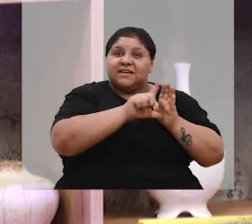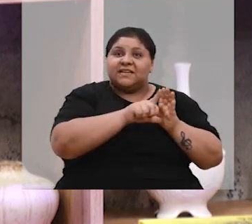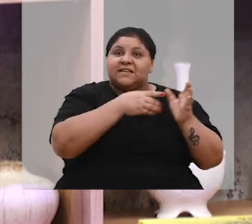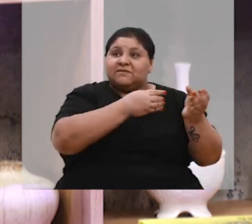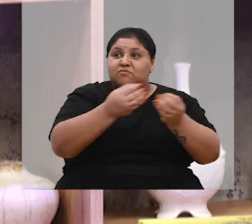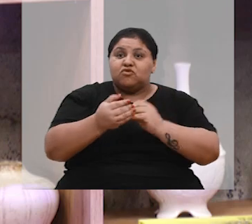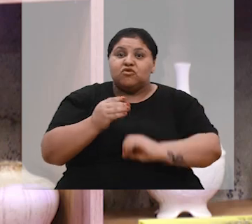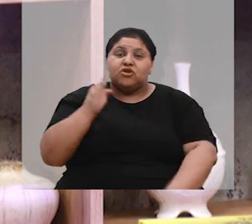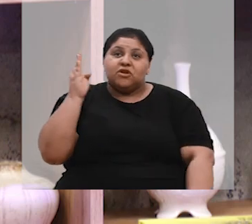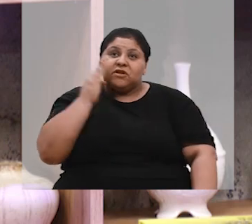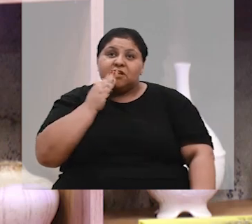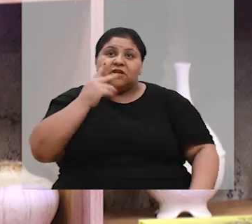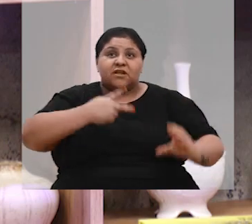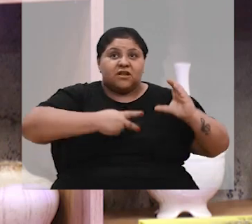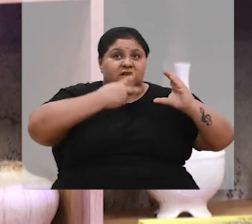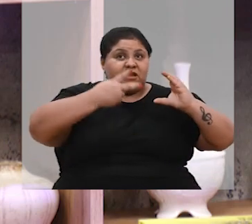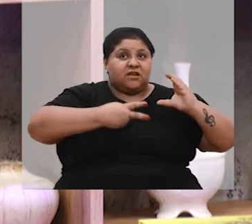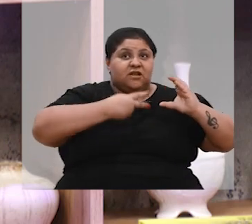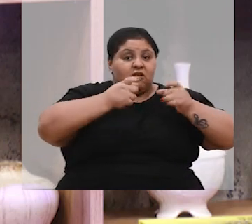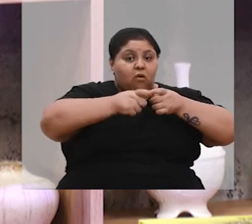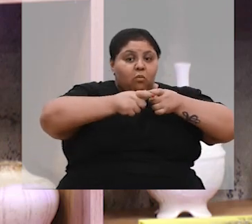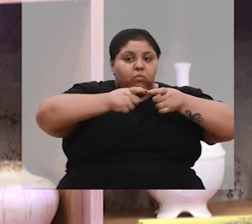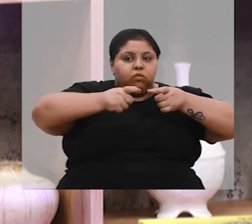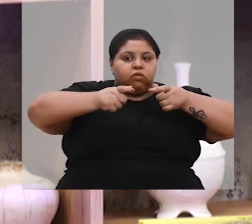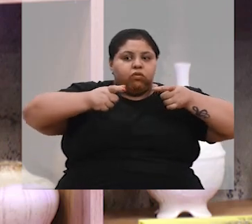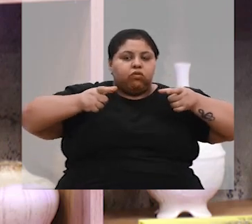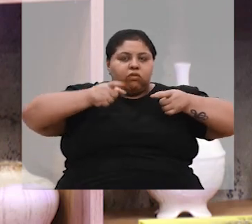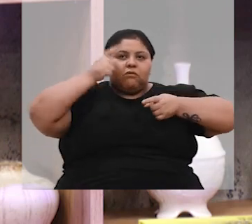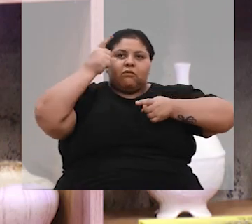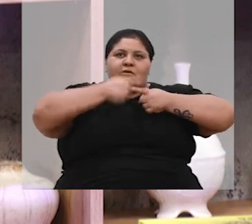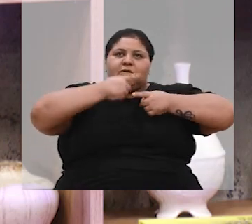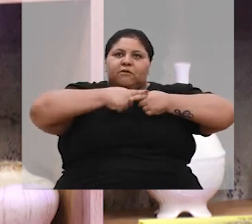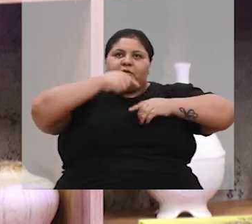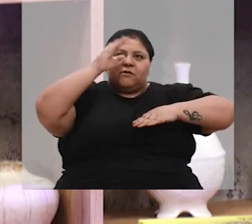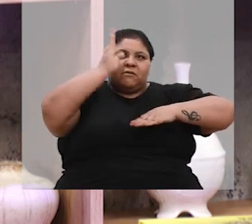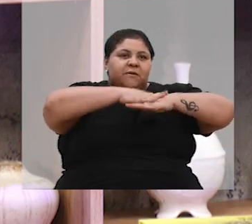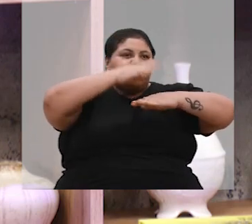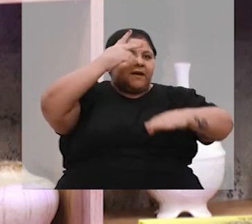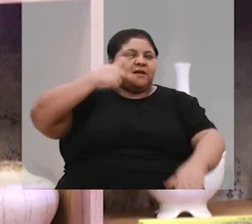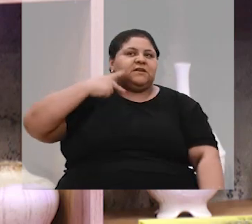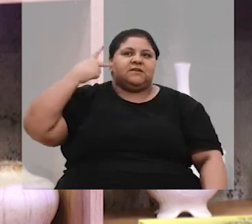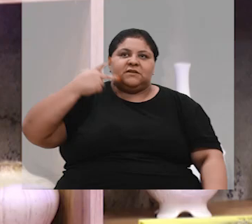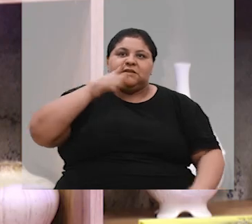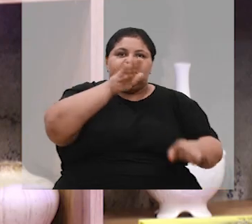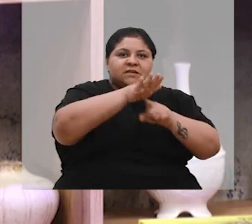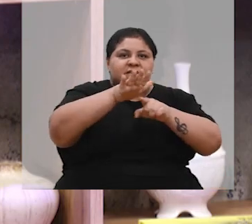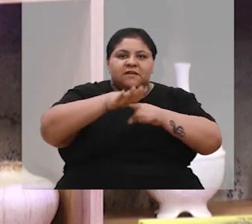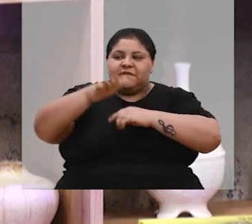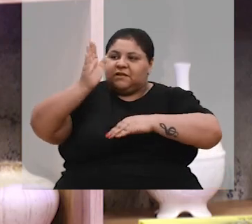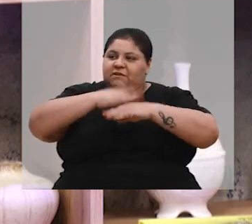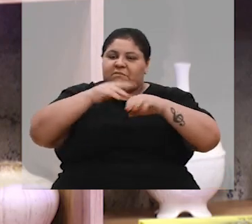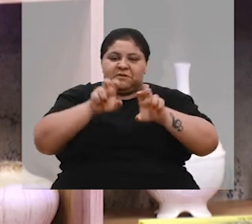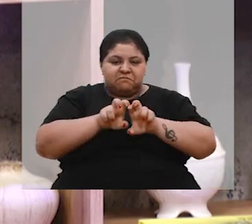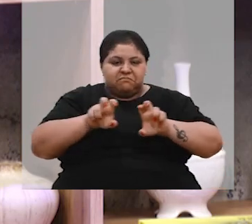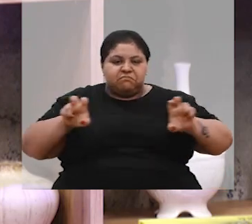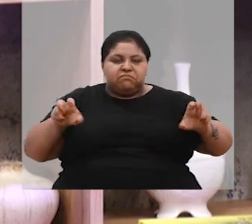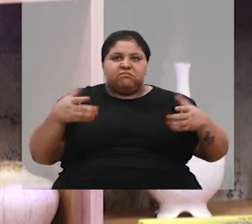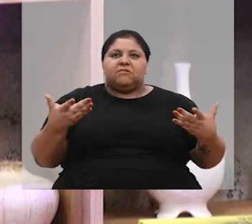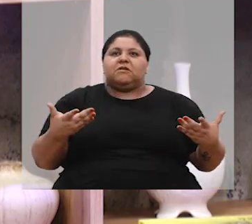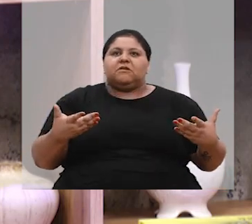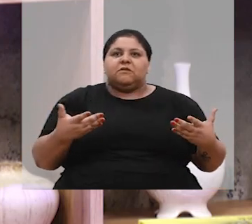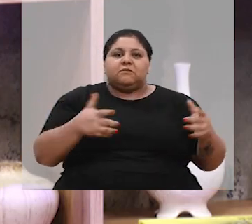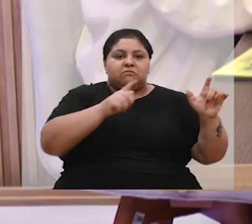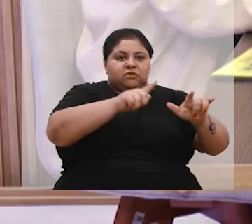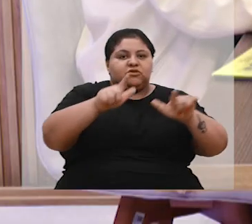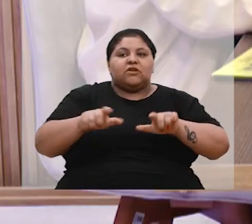que muito em breve a Câmara vai ter que crescer, porque haverão mais parlamentares, demandas de mais bancadas ou, né, mais gabinetes,